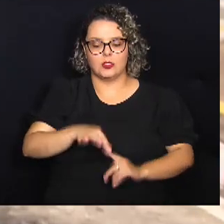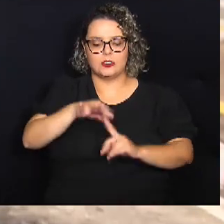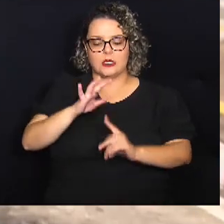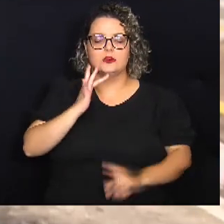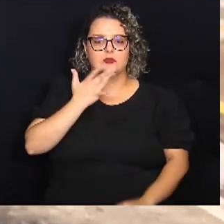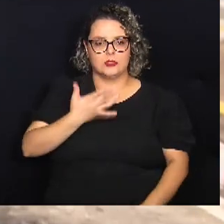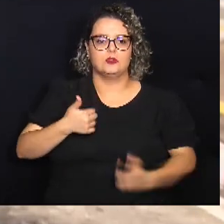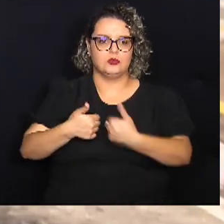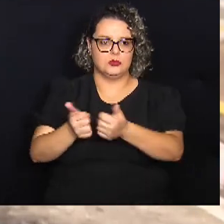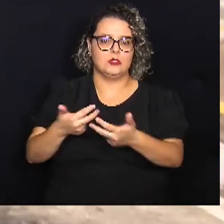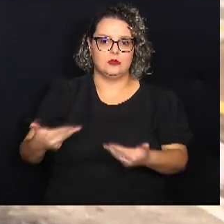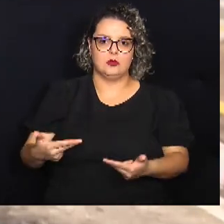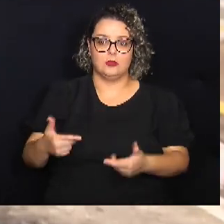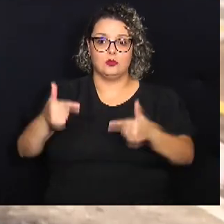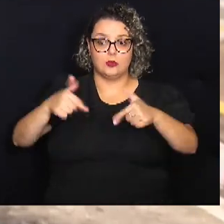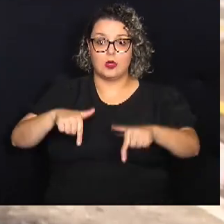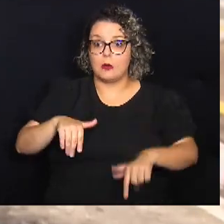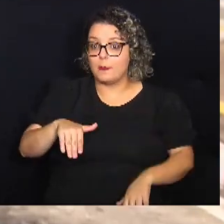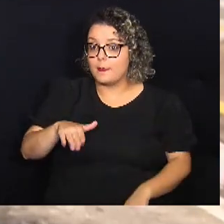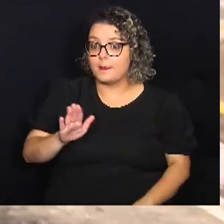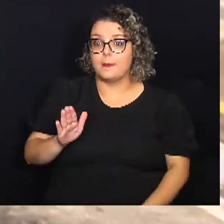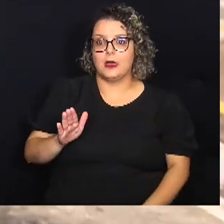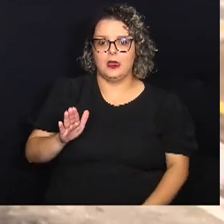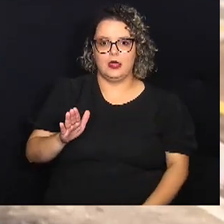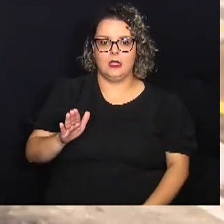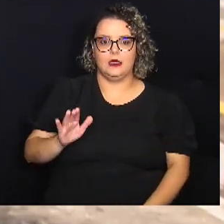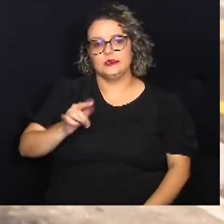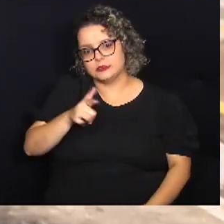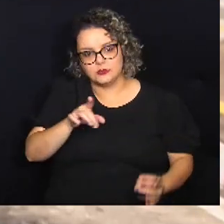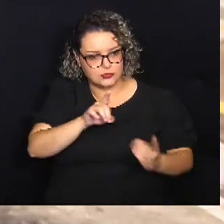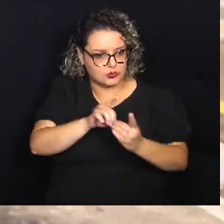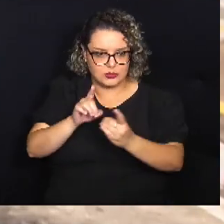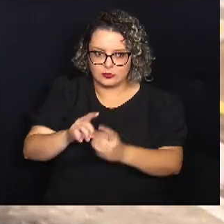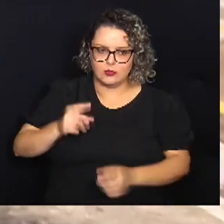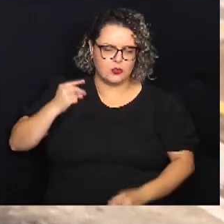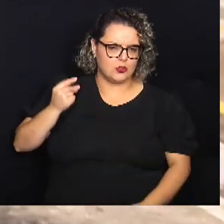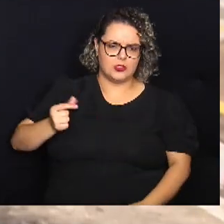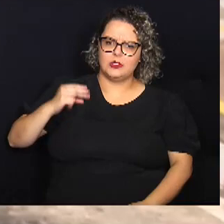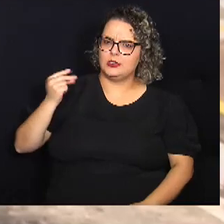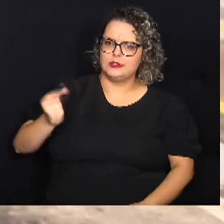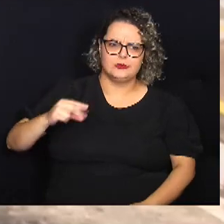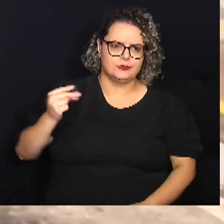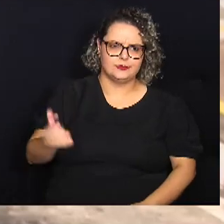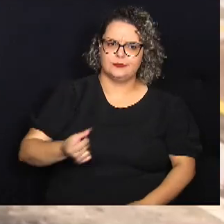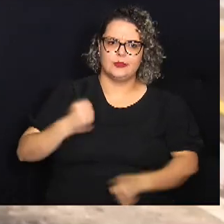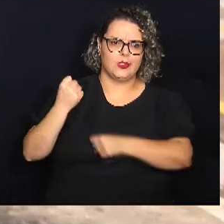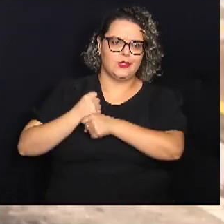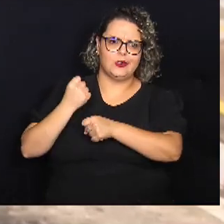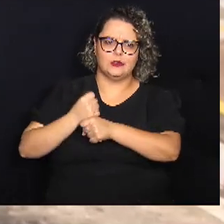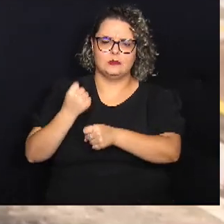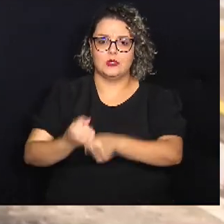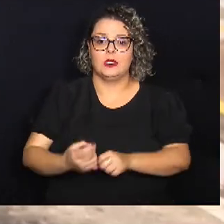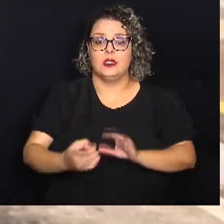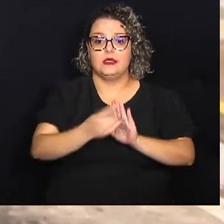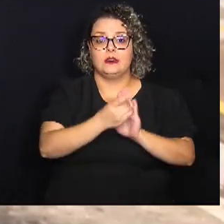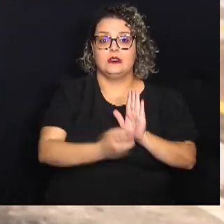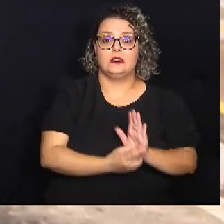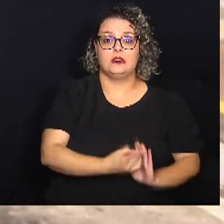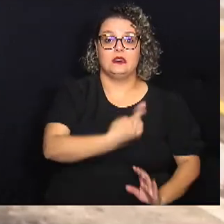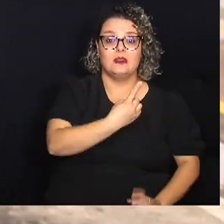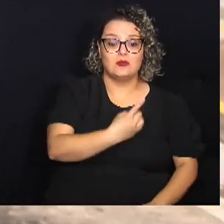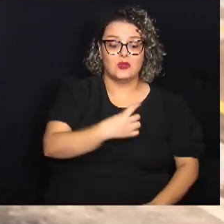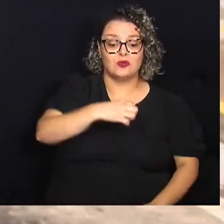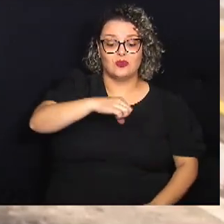locais aqui mais sem atenção durante muitos anos, né? Esse terminal é da década de